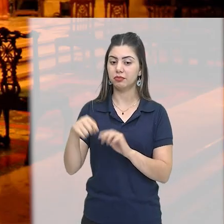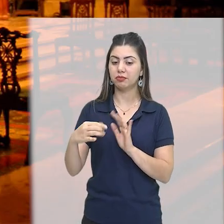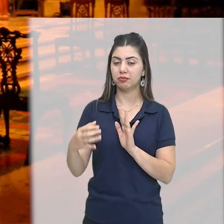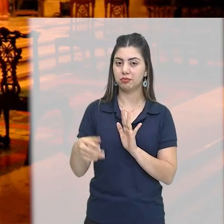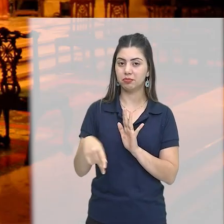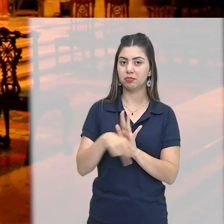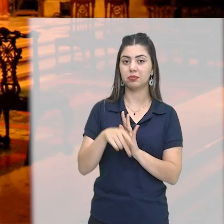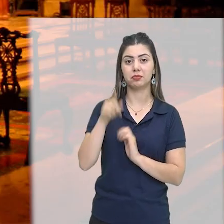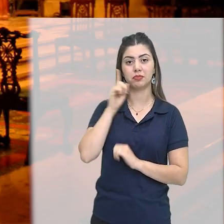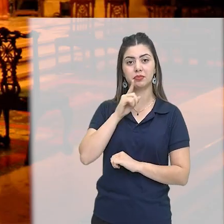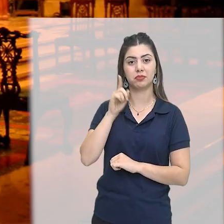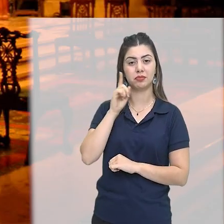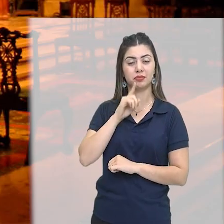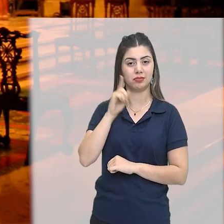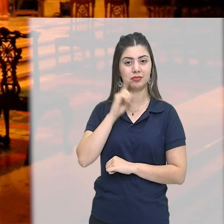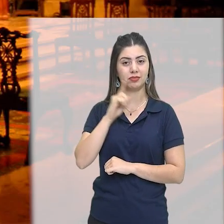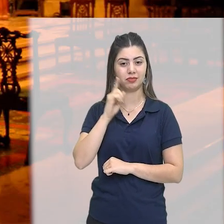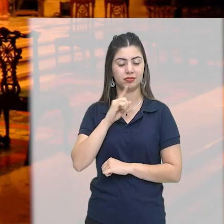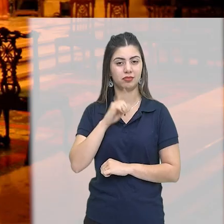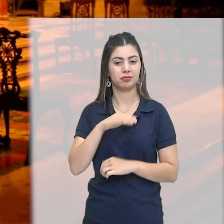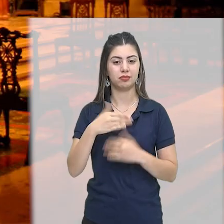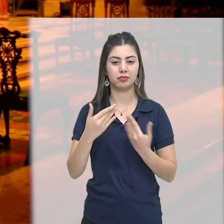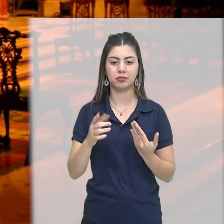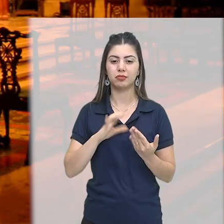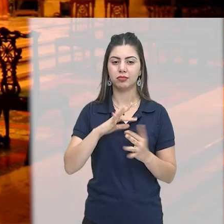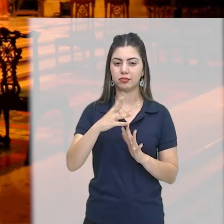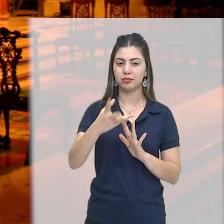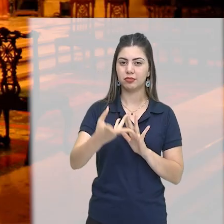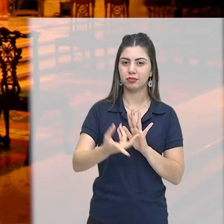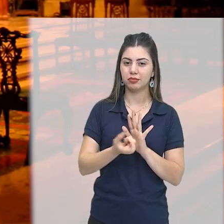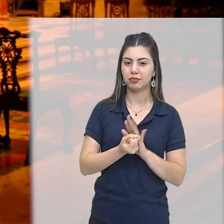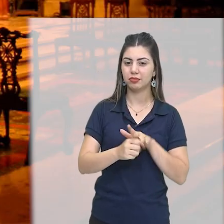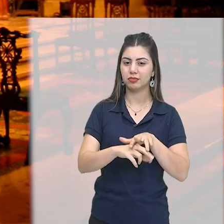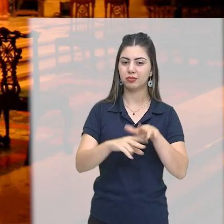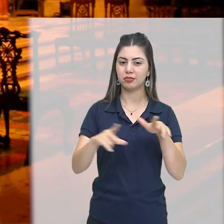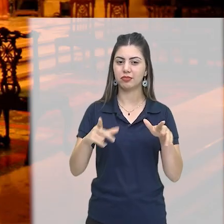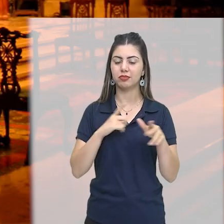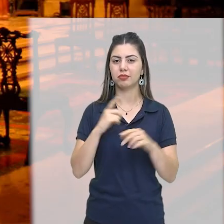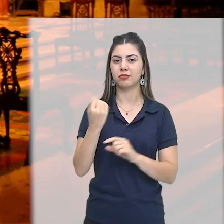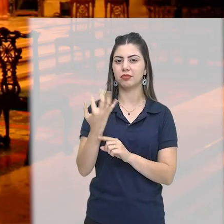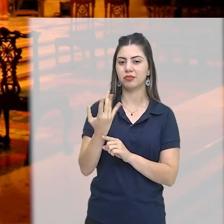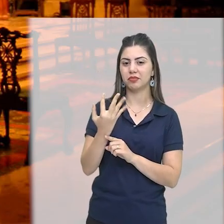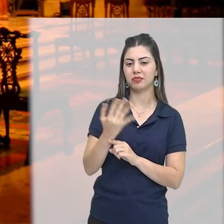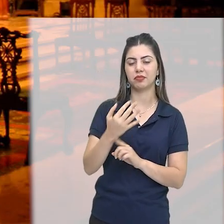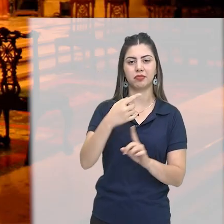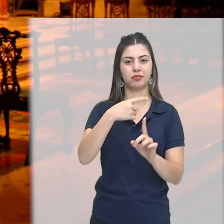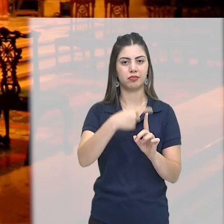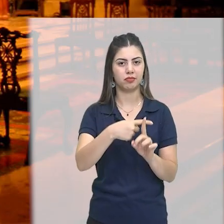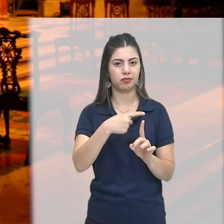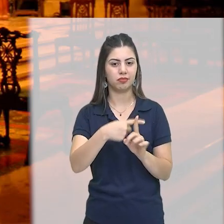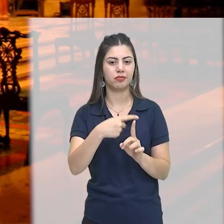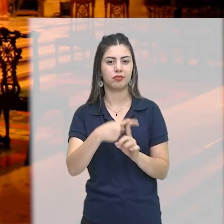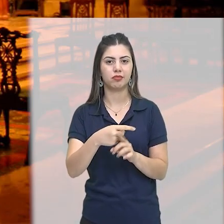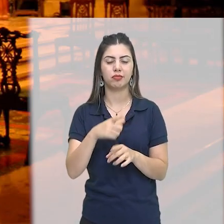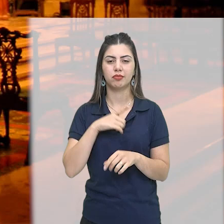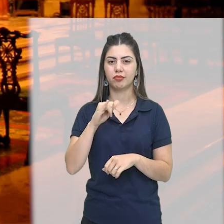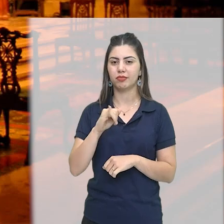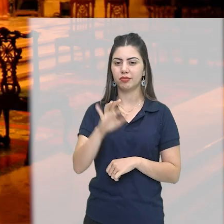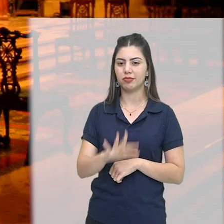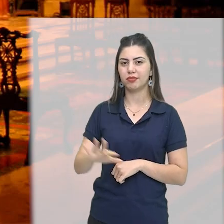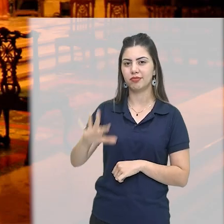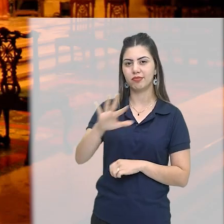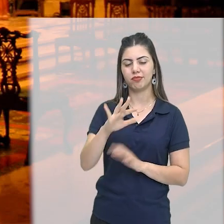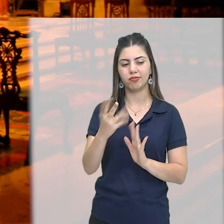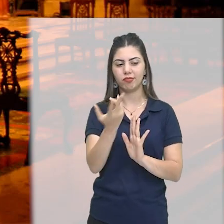histórica aqui nos Estados Unidos, ela tem muitos símbolos, tem velas, tem cruzes, tem